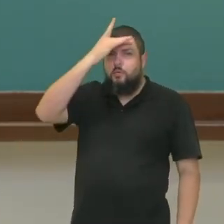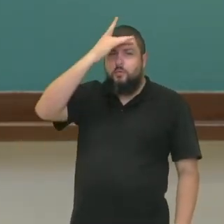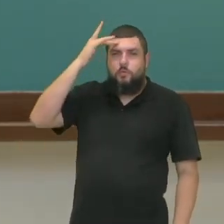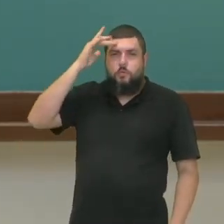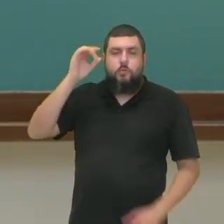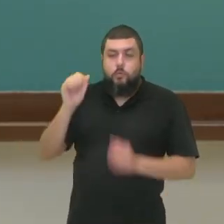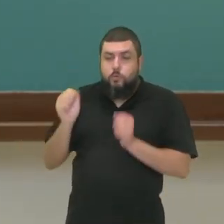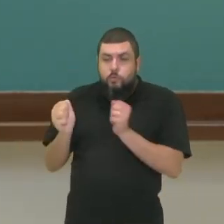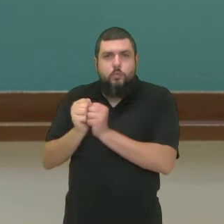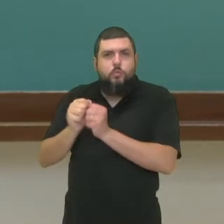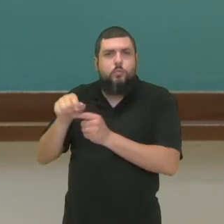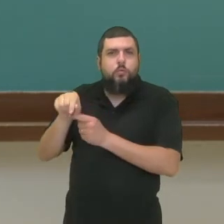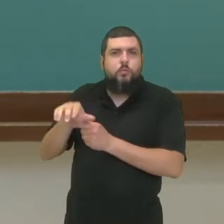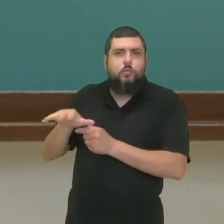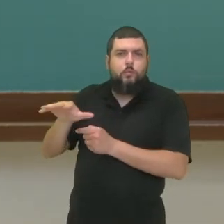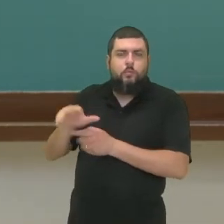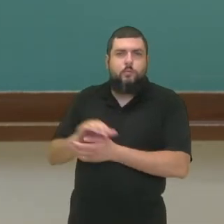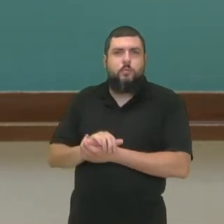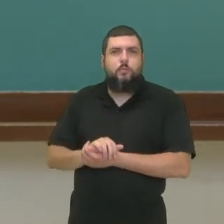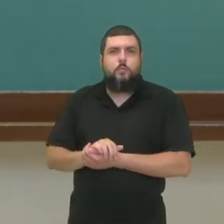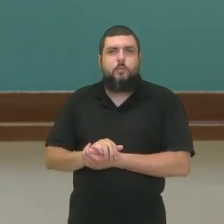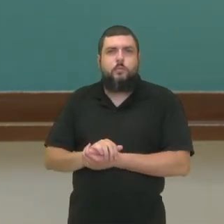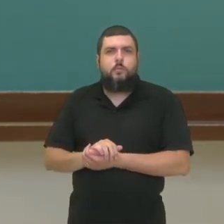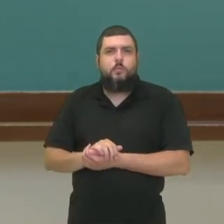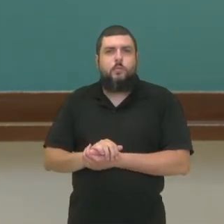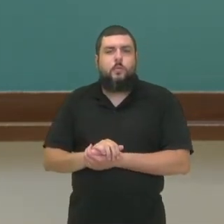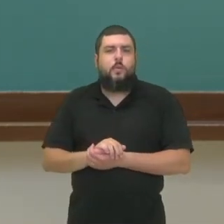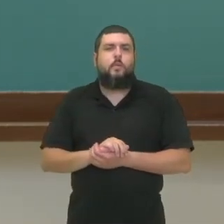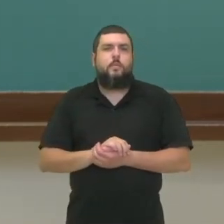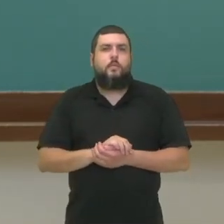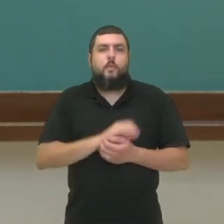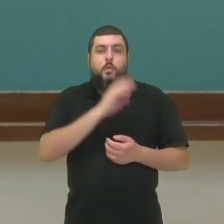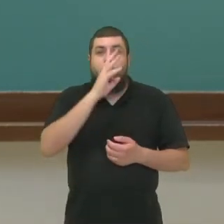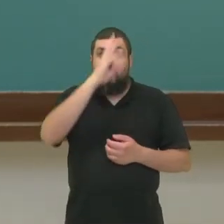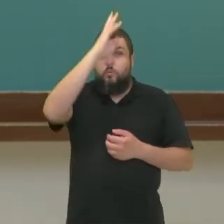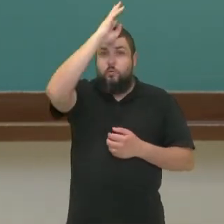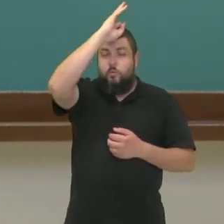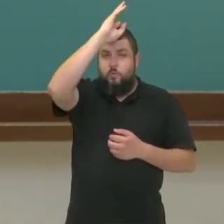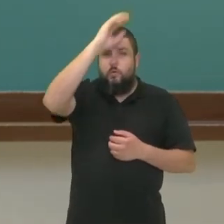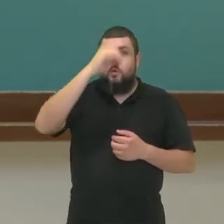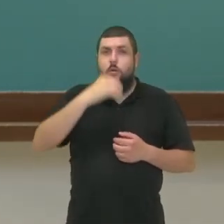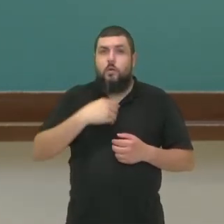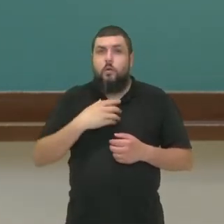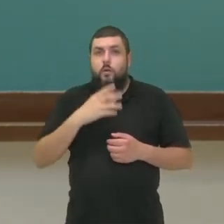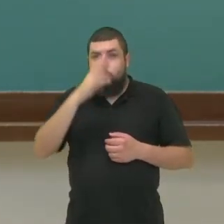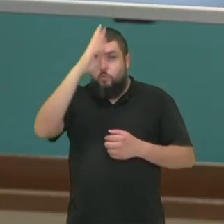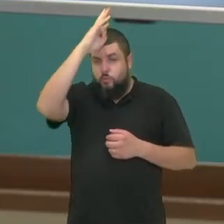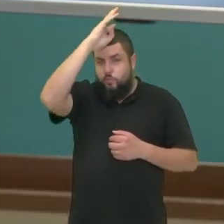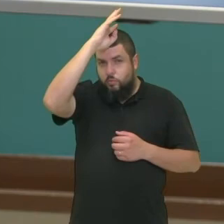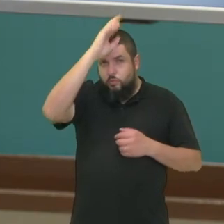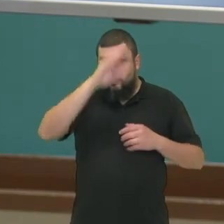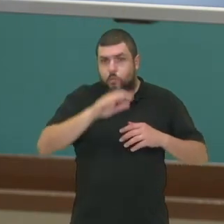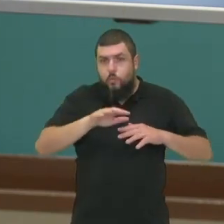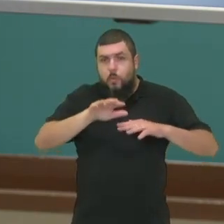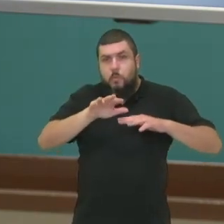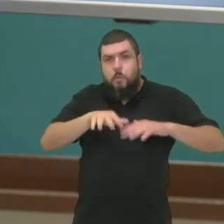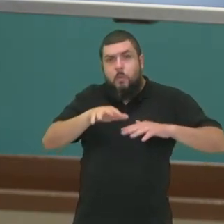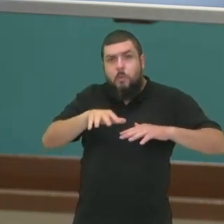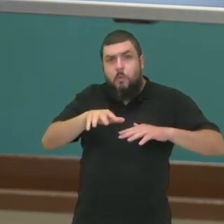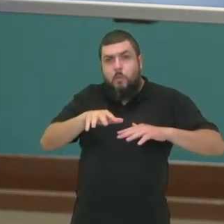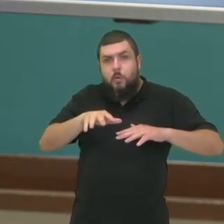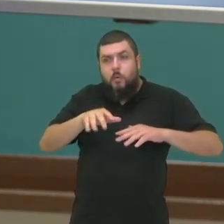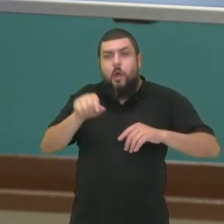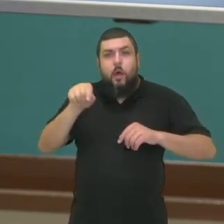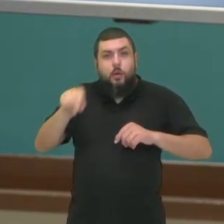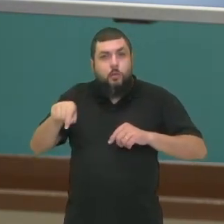junto com Espartaco. O exército romano, inclusive, chegou a ter algumas derrotas. Precisou reunir o